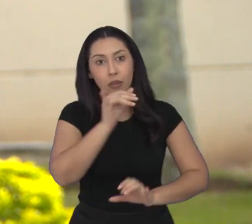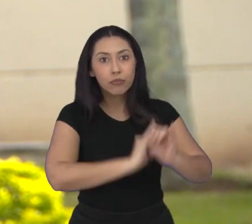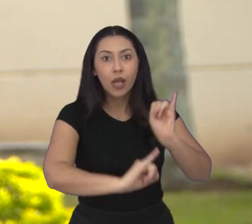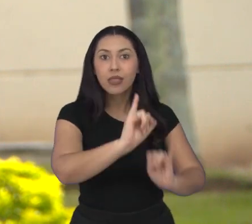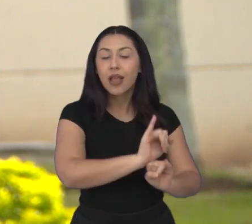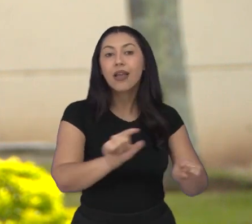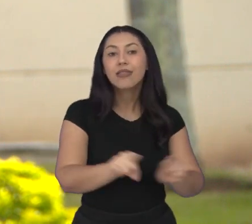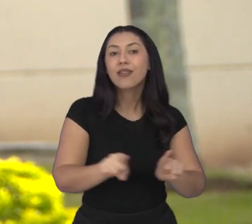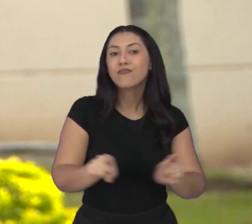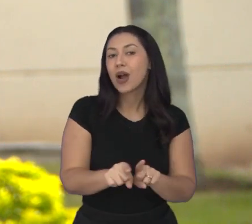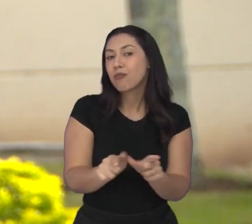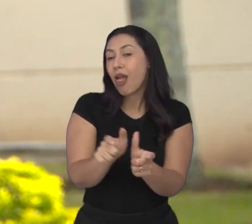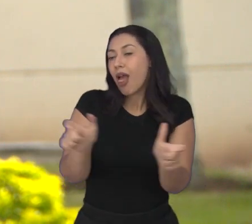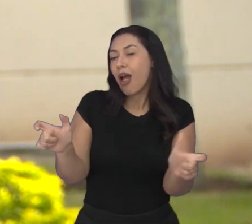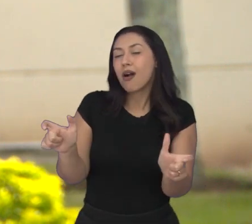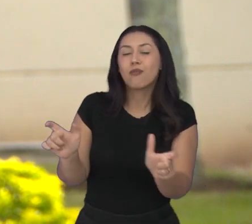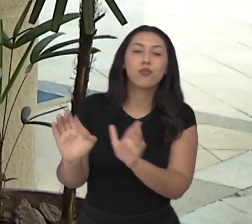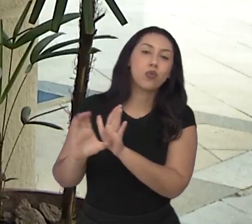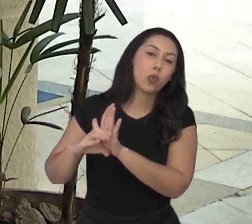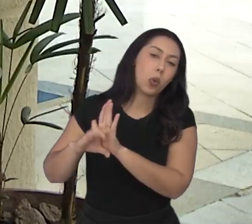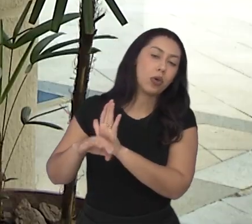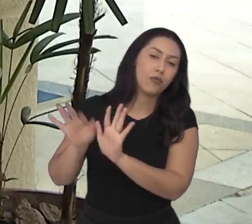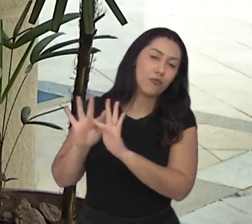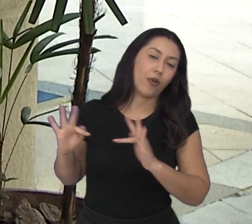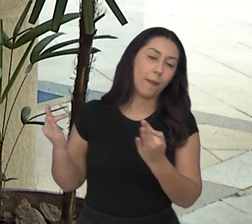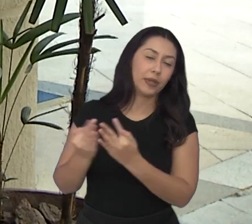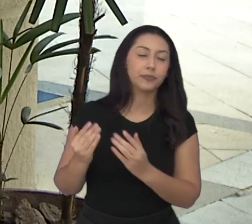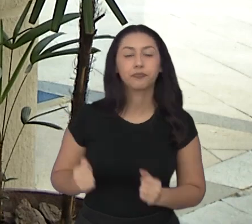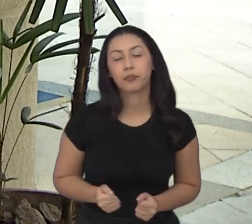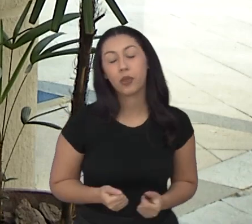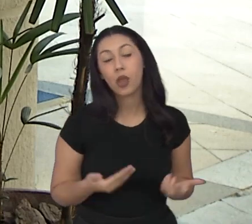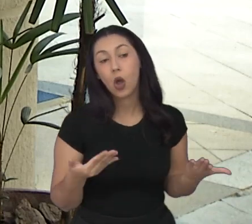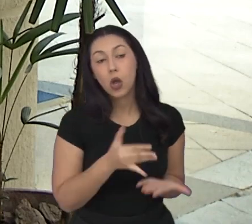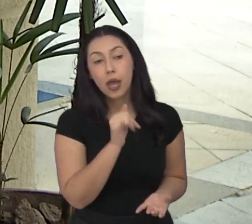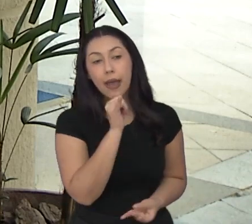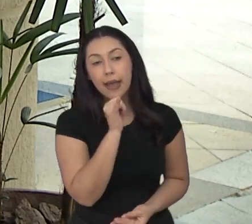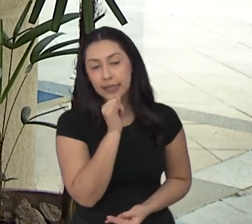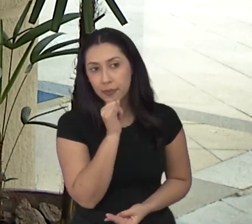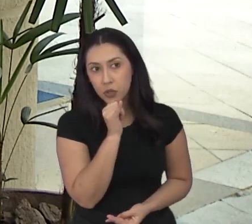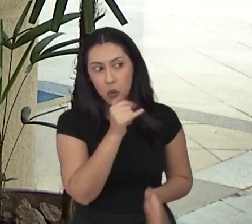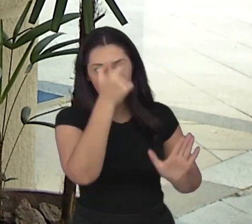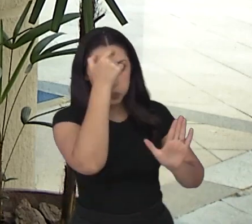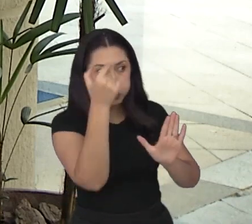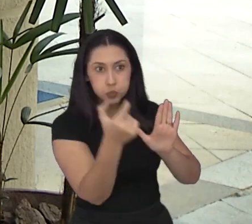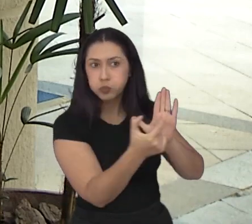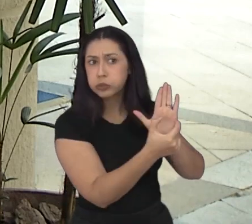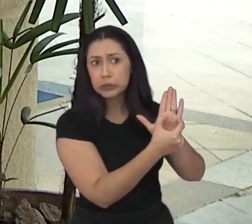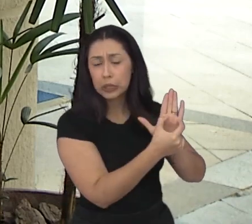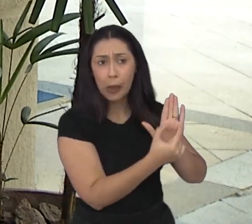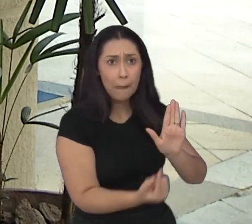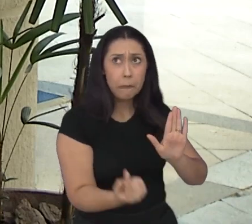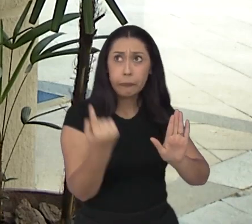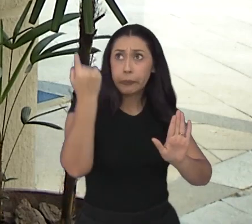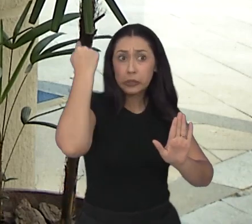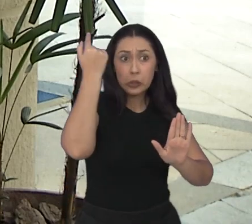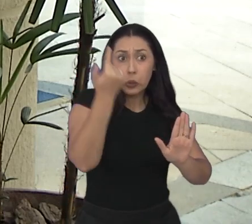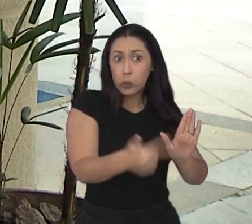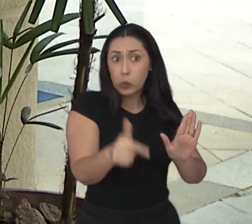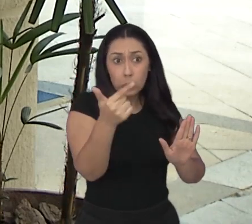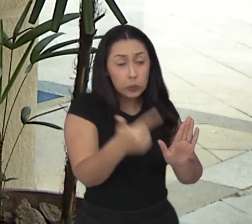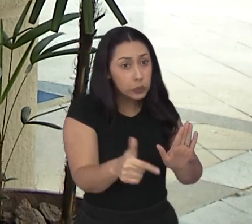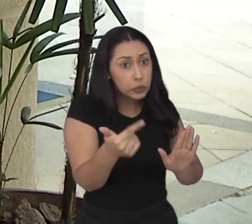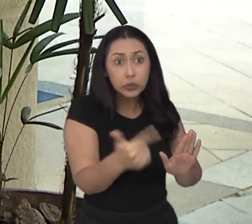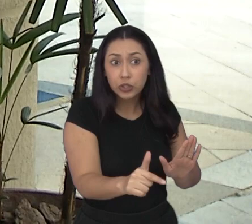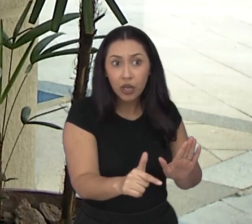na ampliação do conceito de família. Hoje, por exemplo, uma inteligência artificial. Nós não falávamos